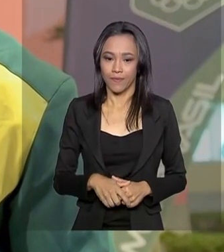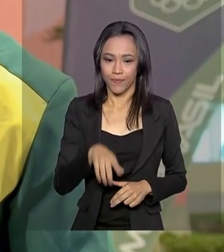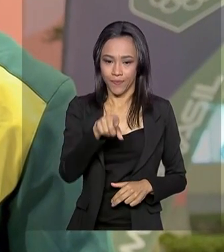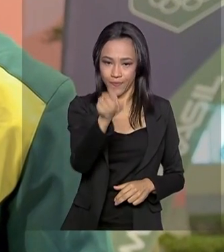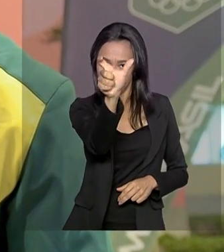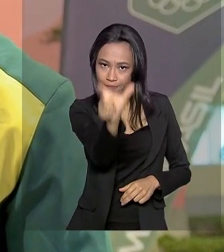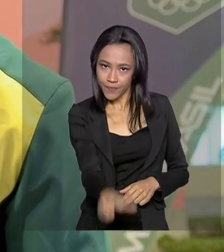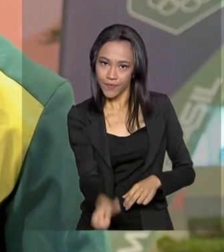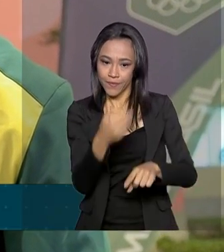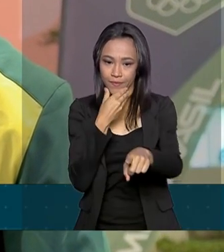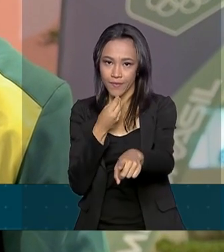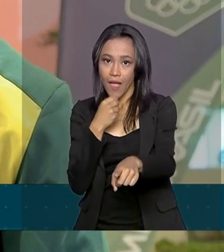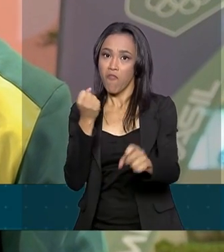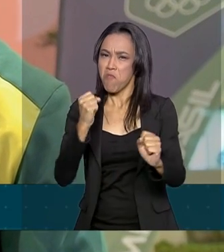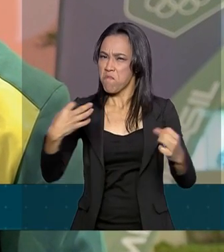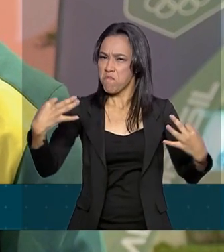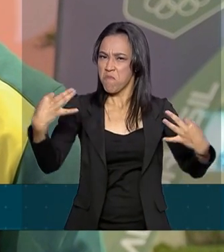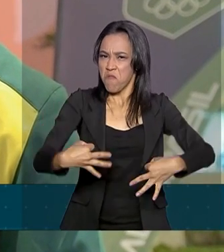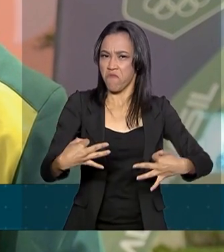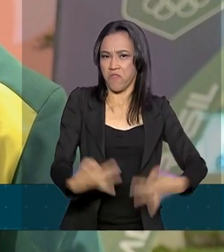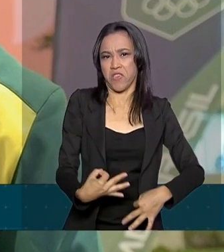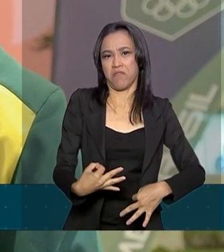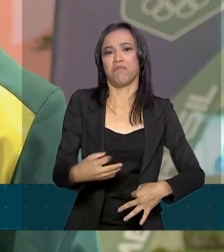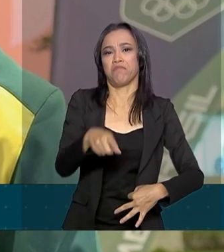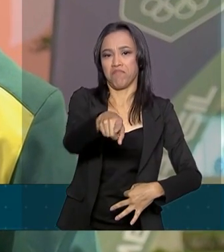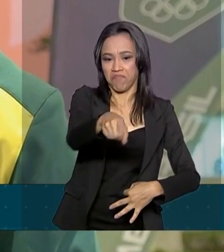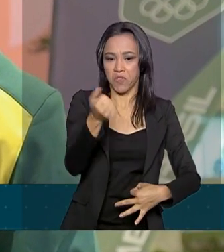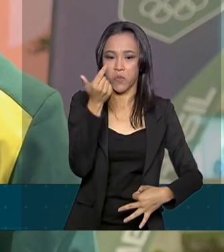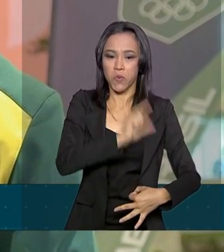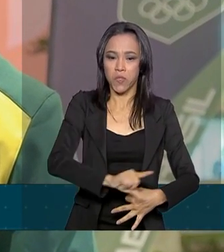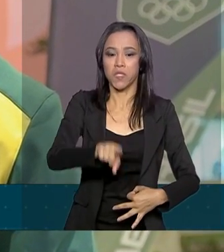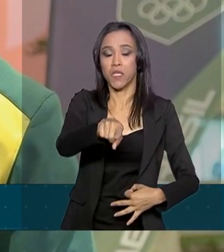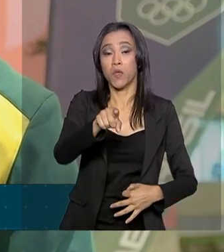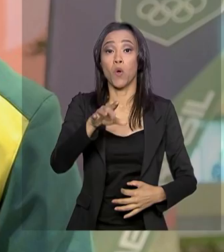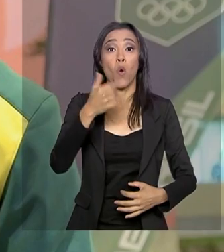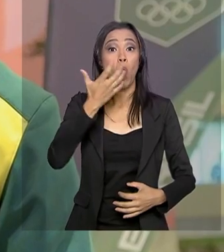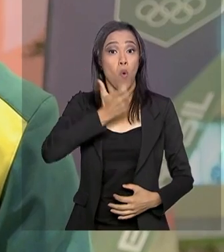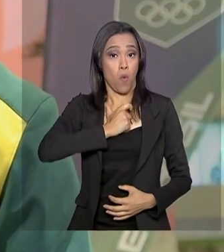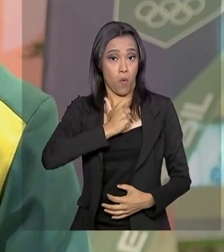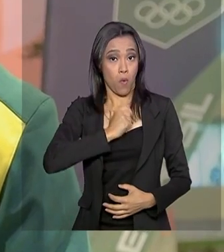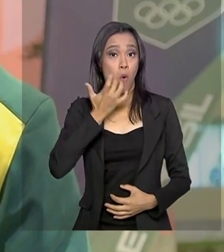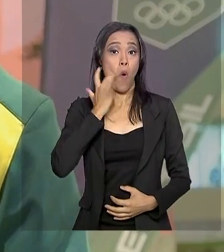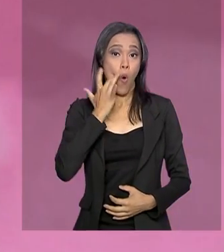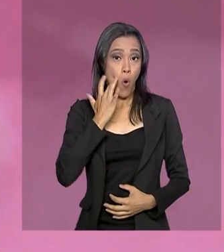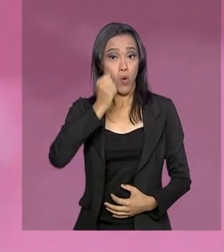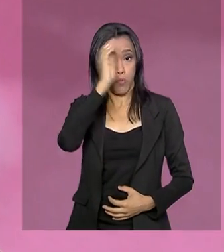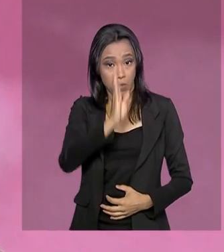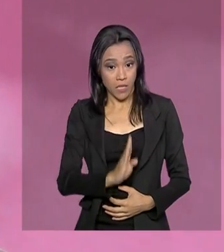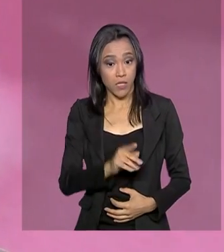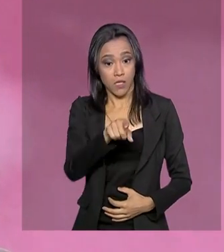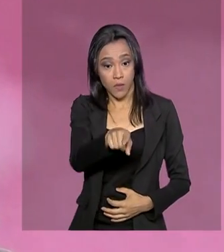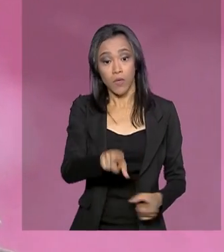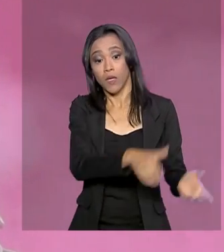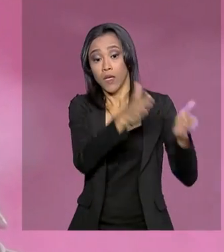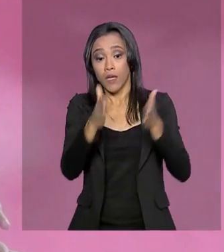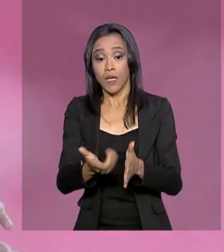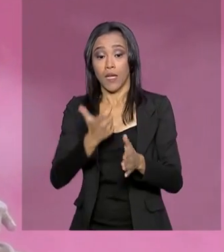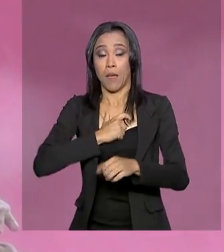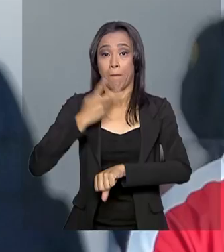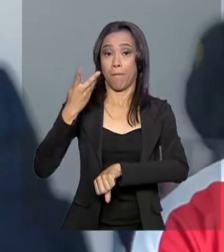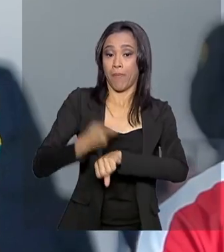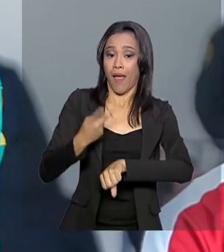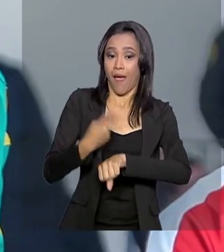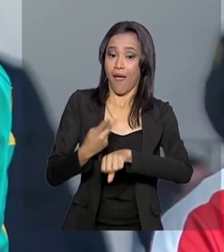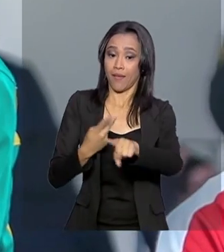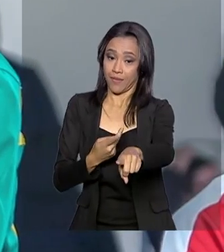francisco barreto foi perfeito na barra fixa e conquistou mais um ouro para o brasil a medalha de prata ficou com arthur nory